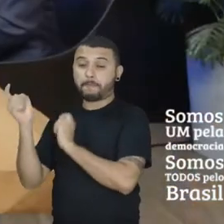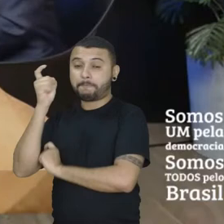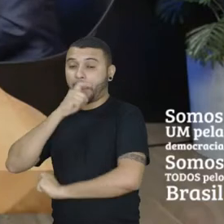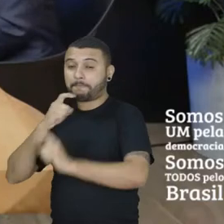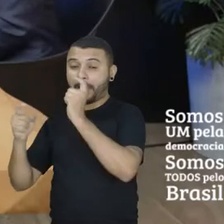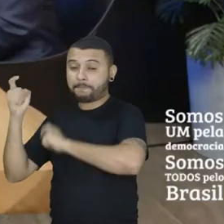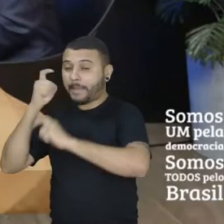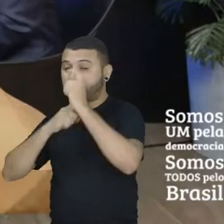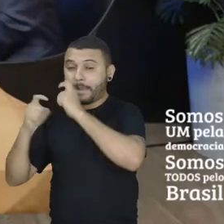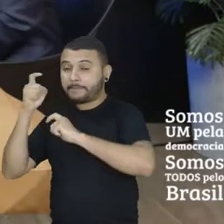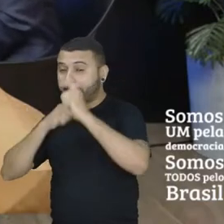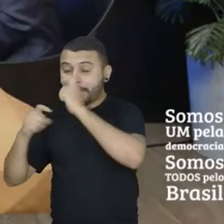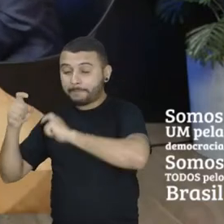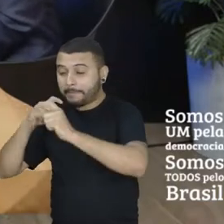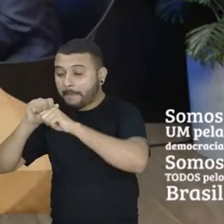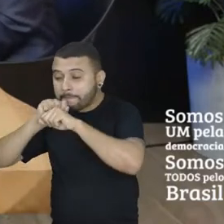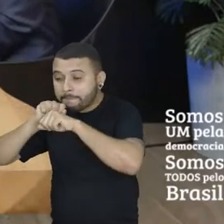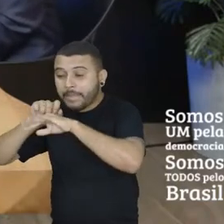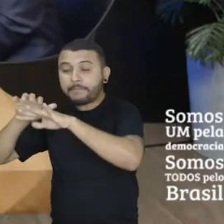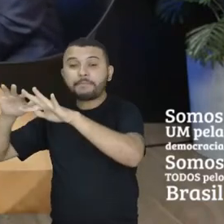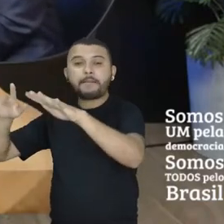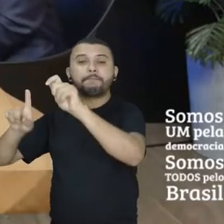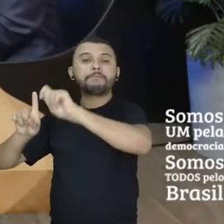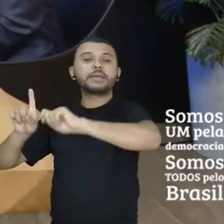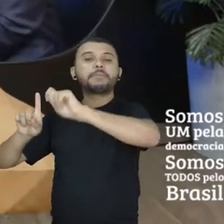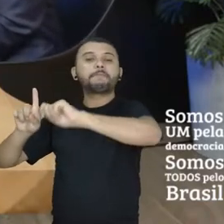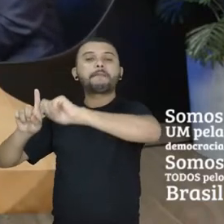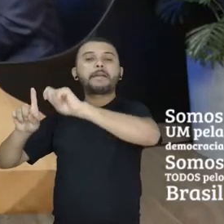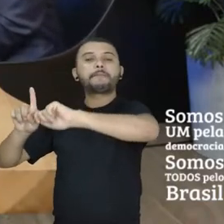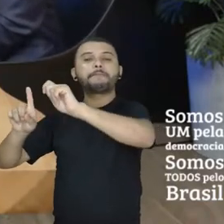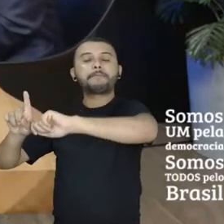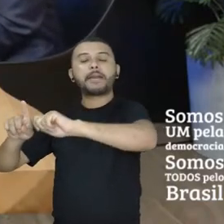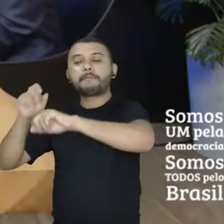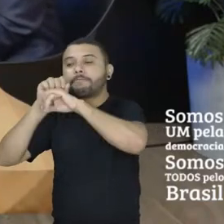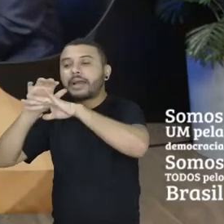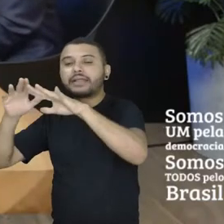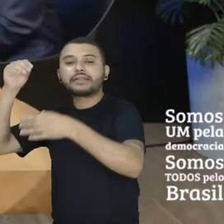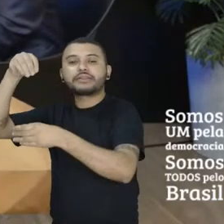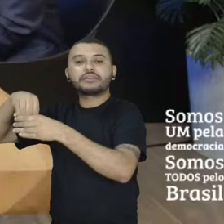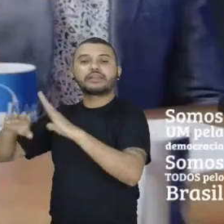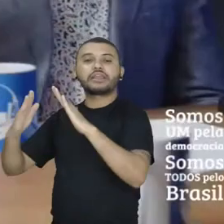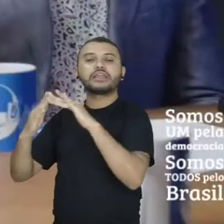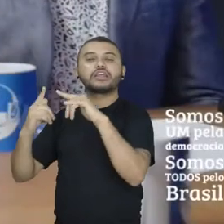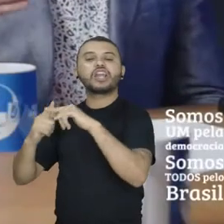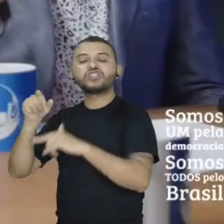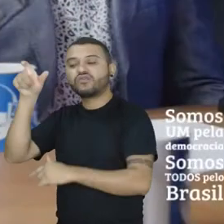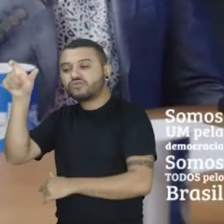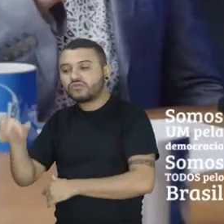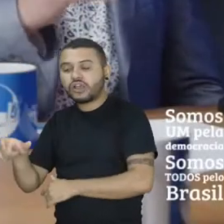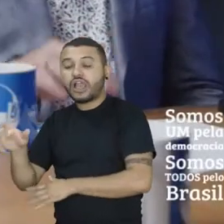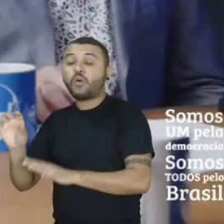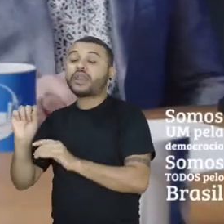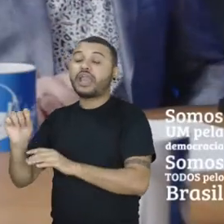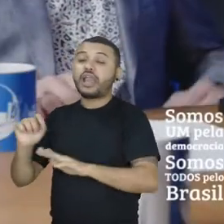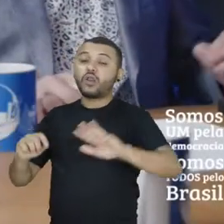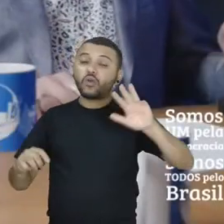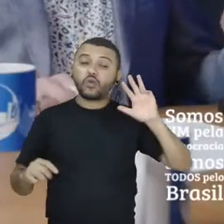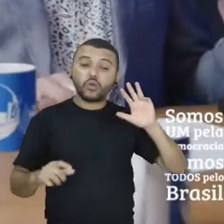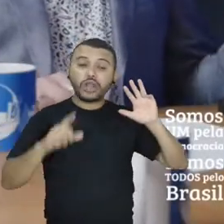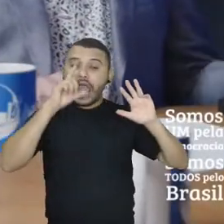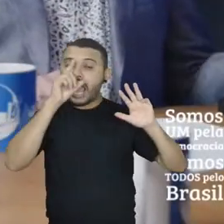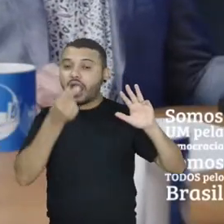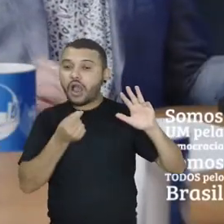uma das fake news que nos últimos meses mais foi difundida nas igrejas é que o presidente Lula e o senhor